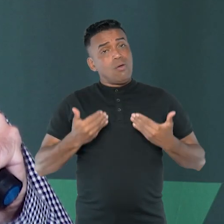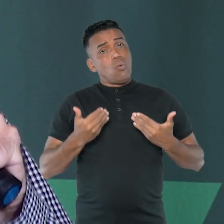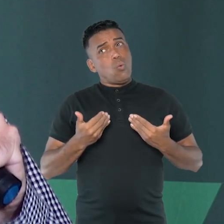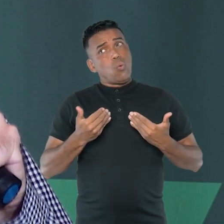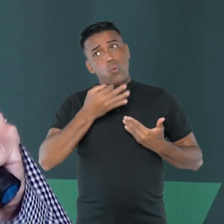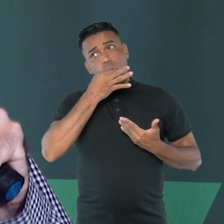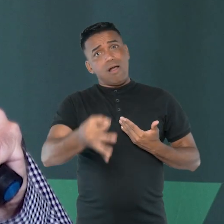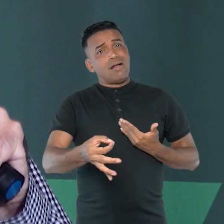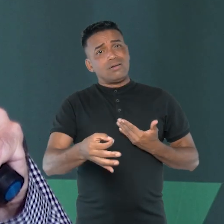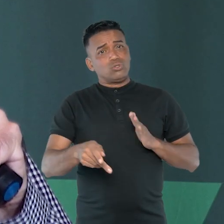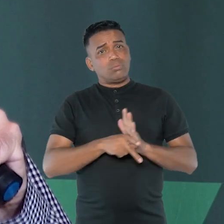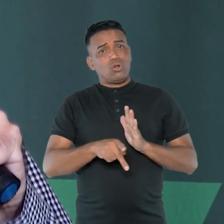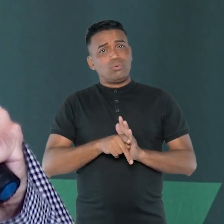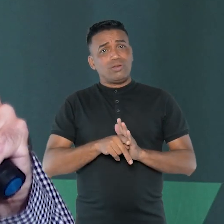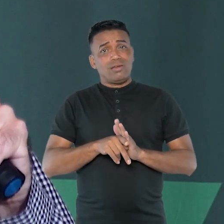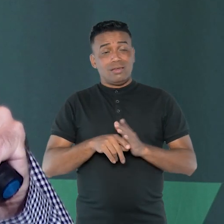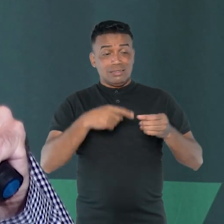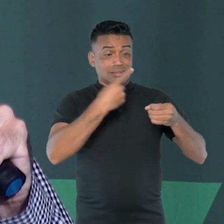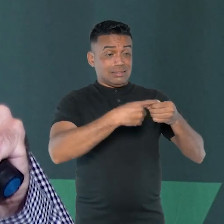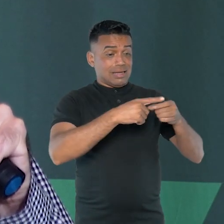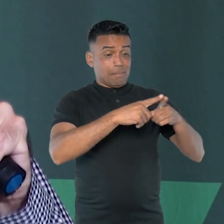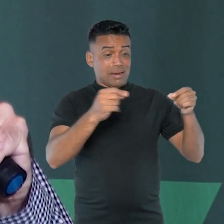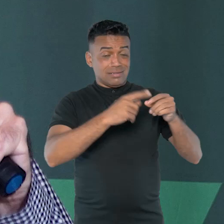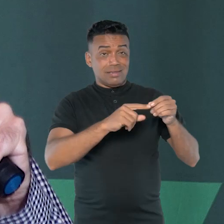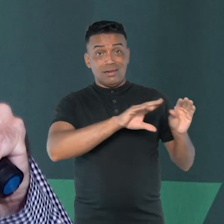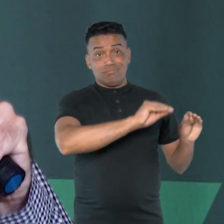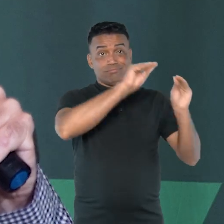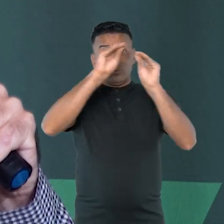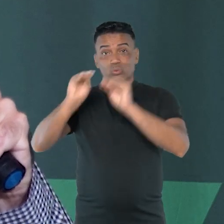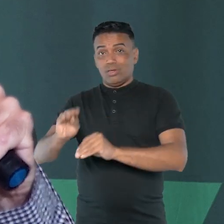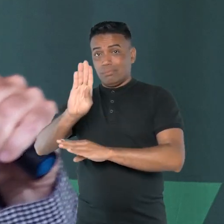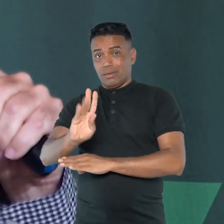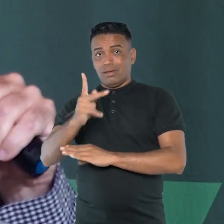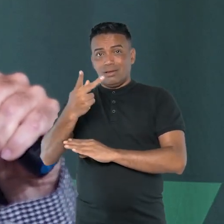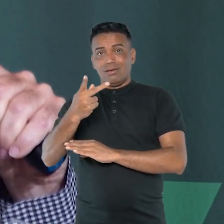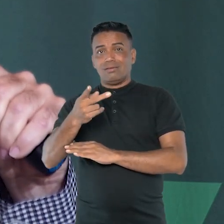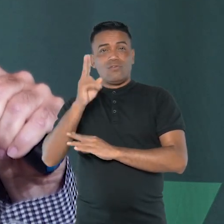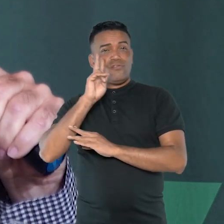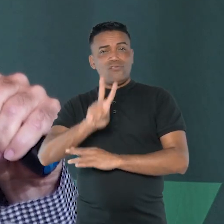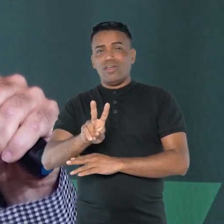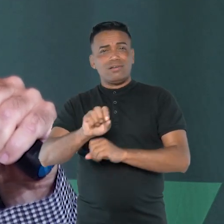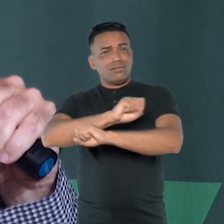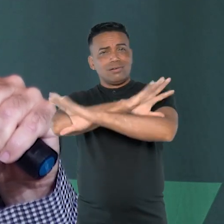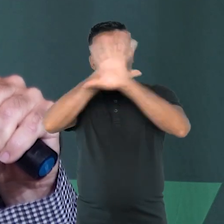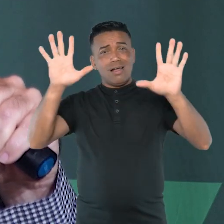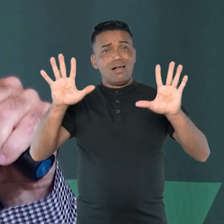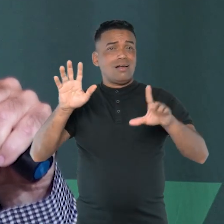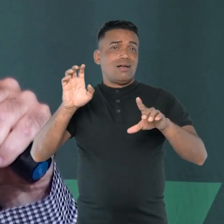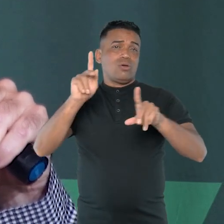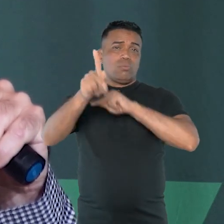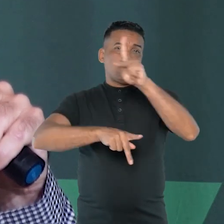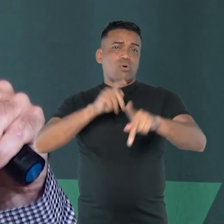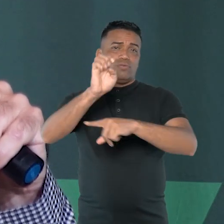Eu acho que pelo fato de eu vir de Brasília, talvez eu consiga enxergar com mais clareza algo que os mineiros não tenham ainda percebido